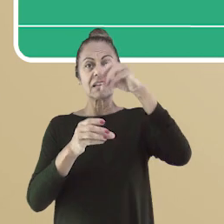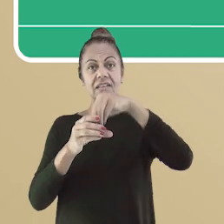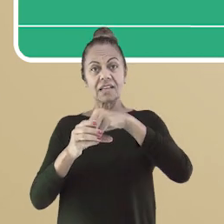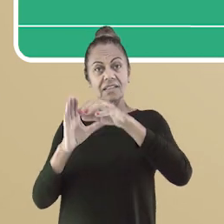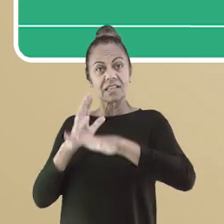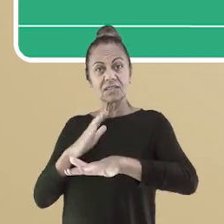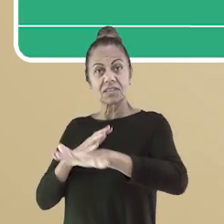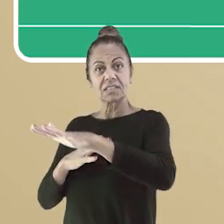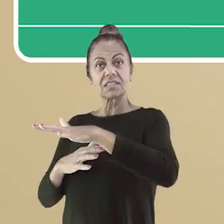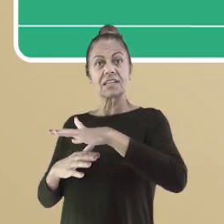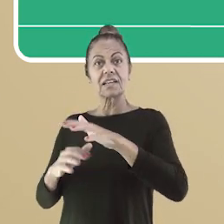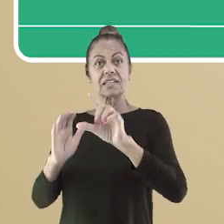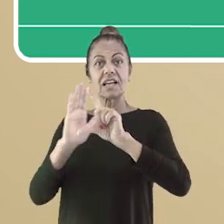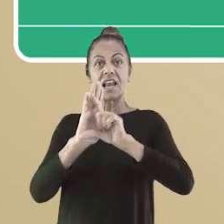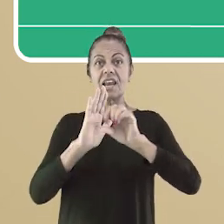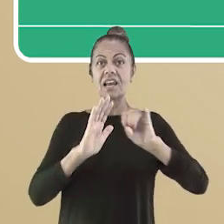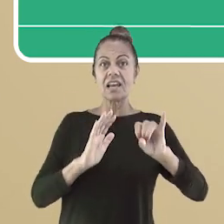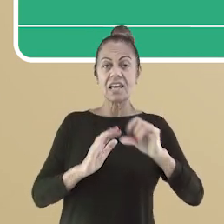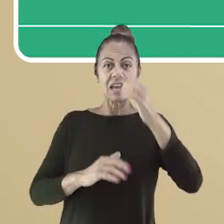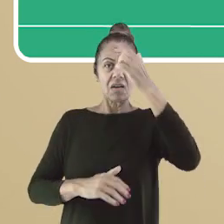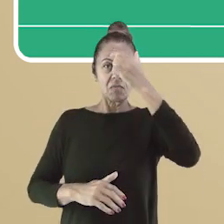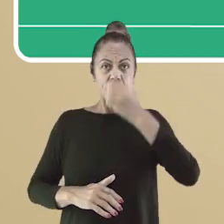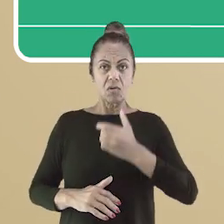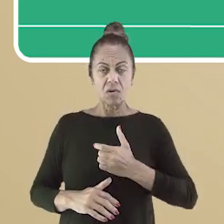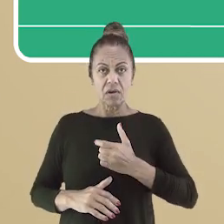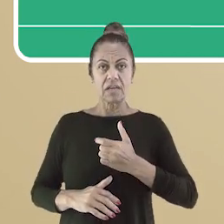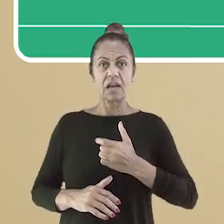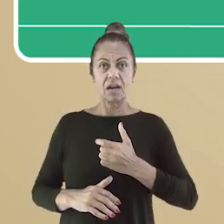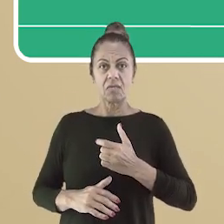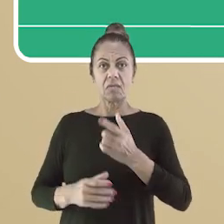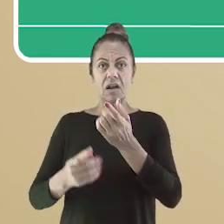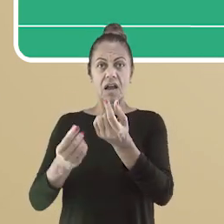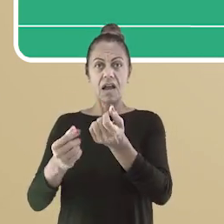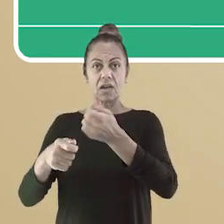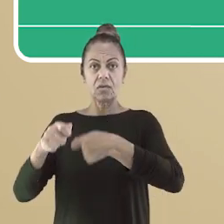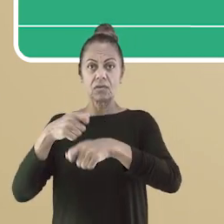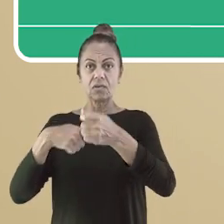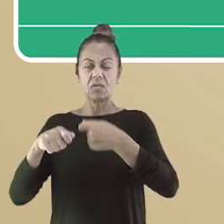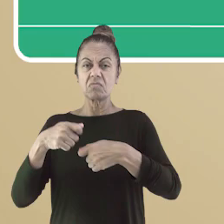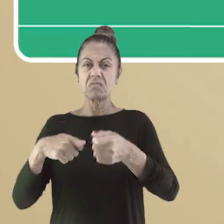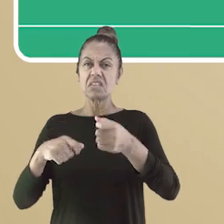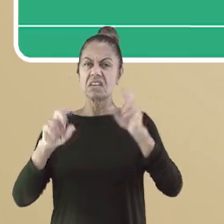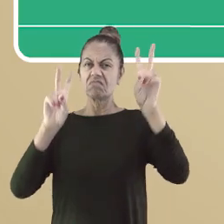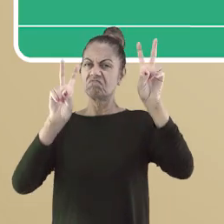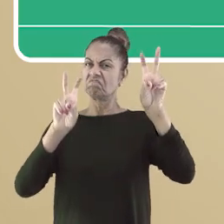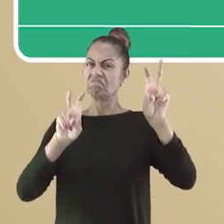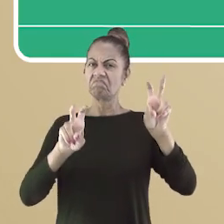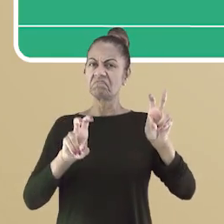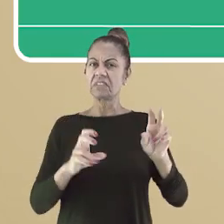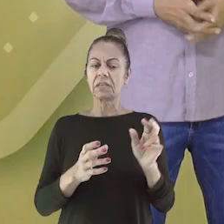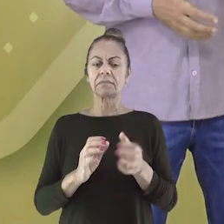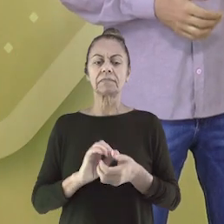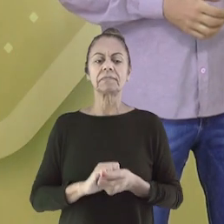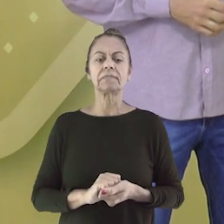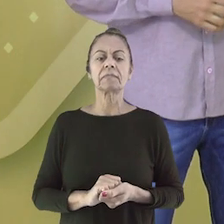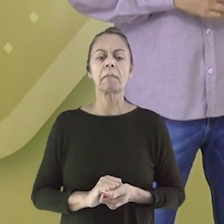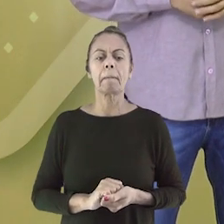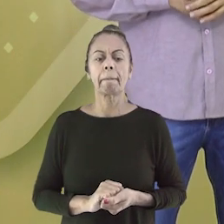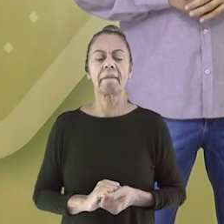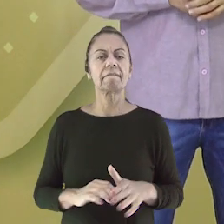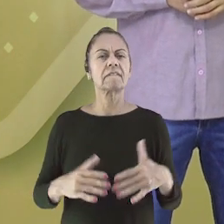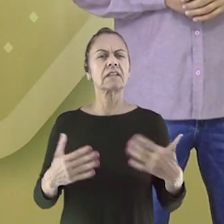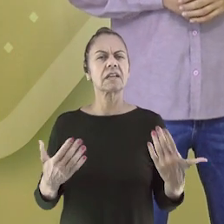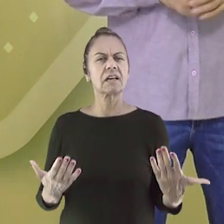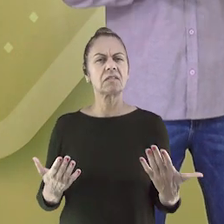Definem também leis para a sociedade, a moral, a economia entre outros assuntos.